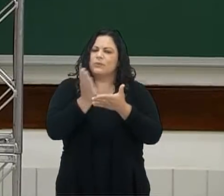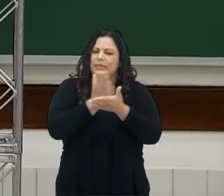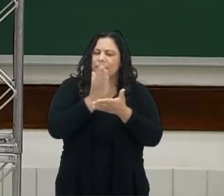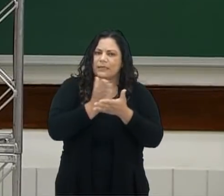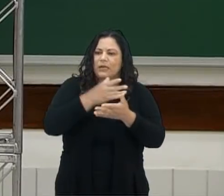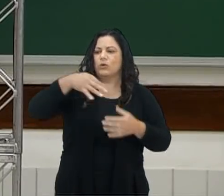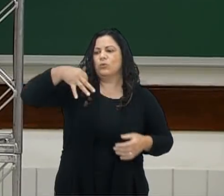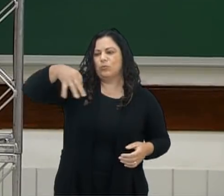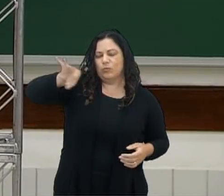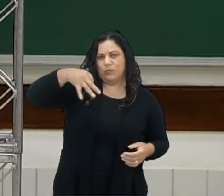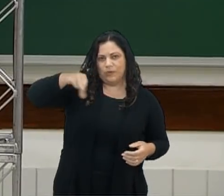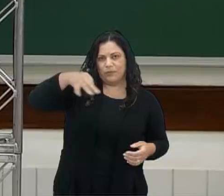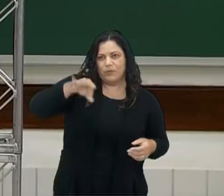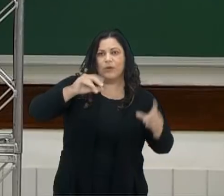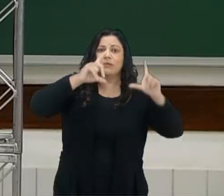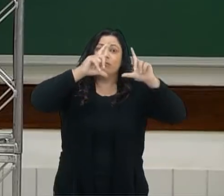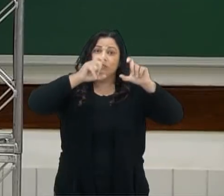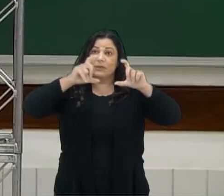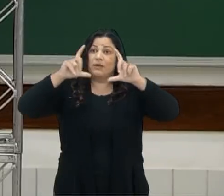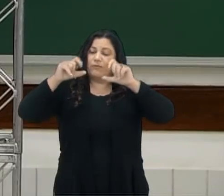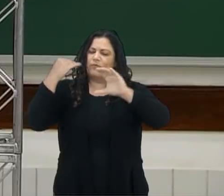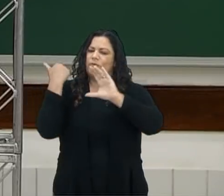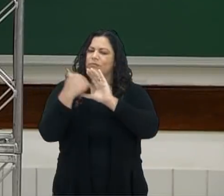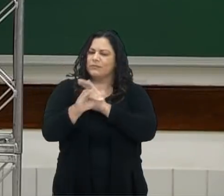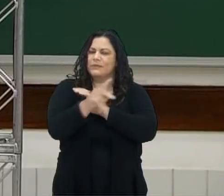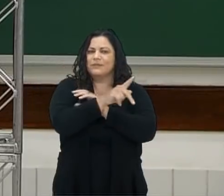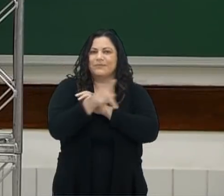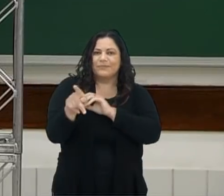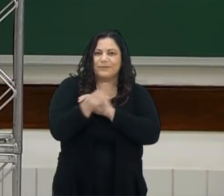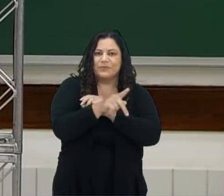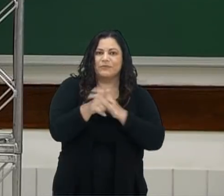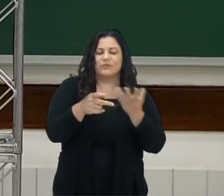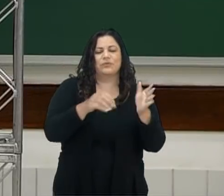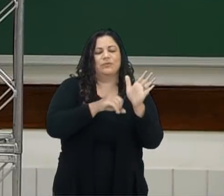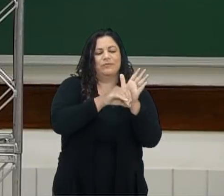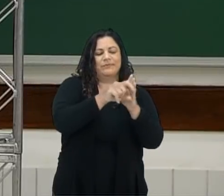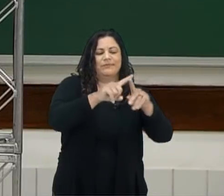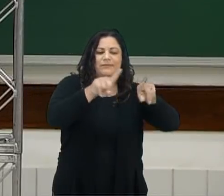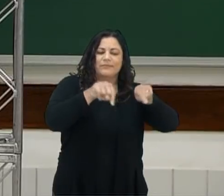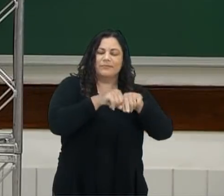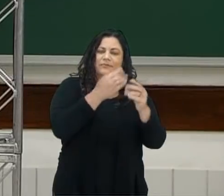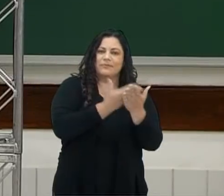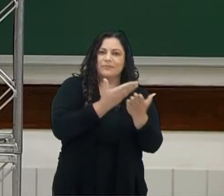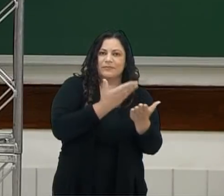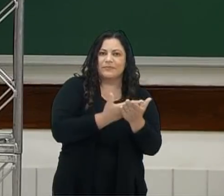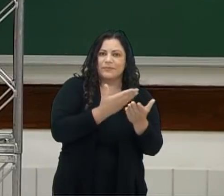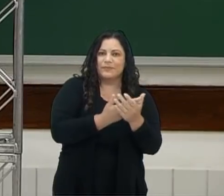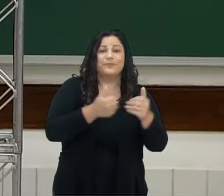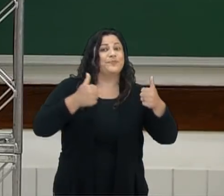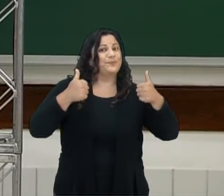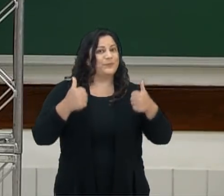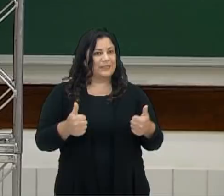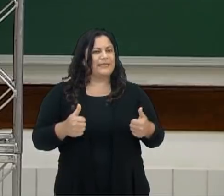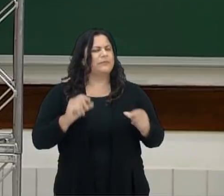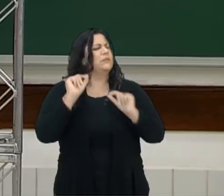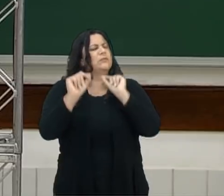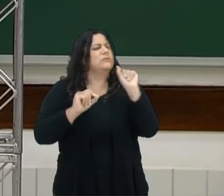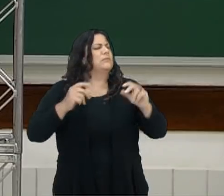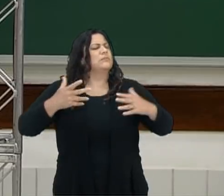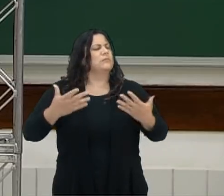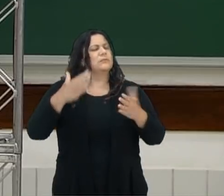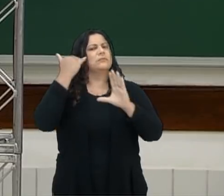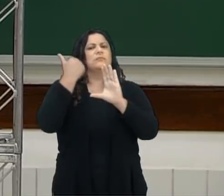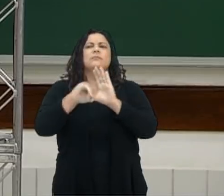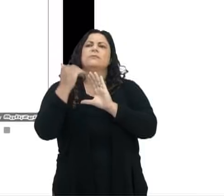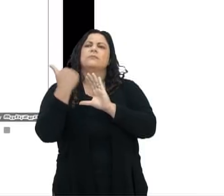lugar, e vocês vão tirar foto e mandar para o professor analisar lá como atividade do Classroom para vocês, tá? Como que funciona o